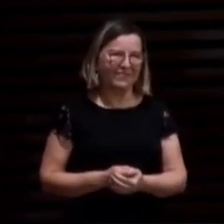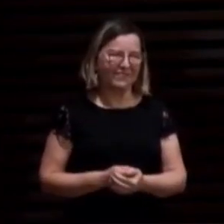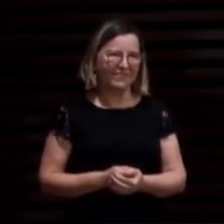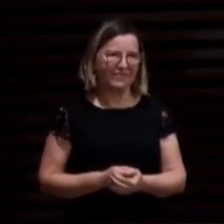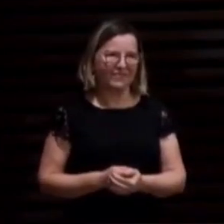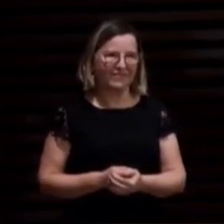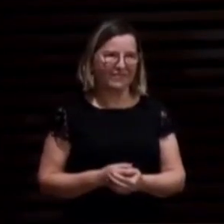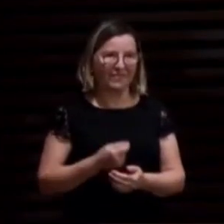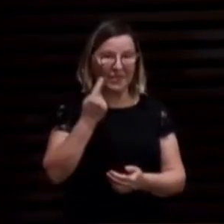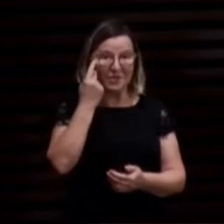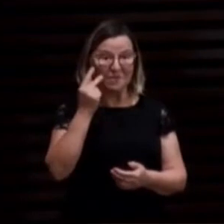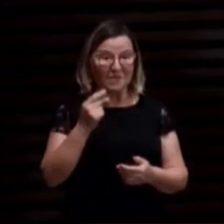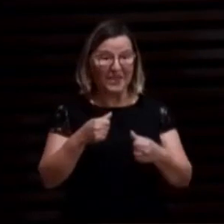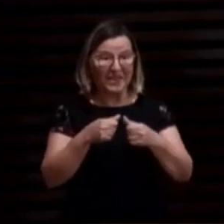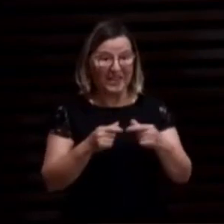Para isto é que ele veio.